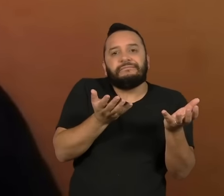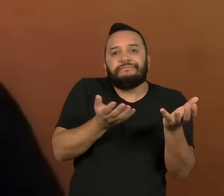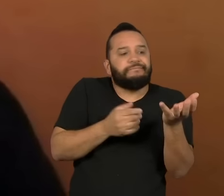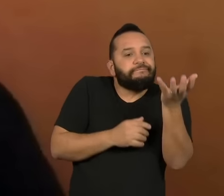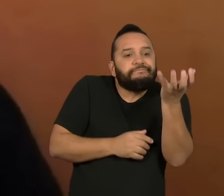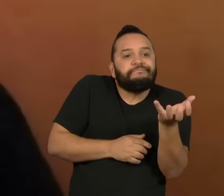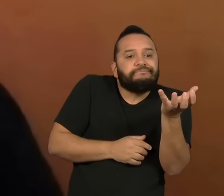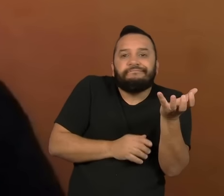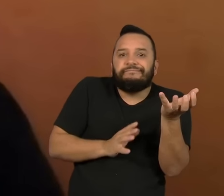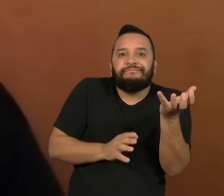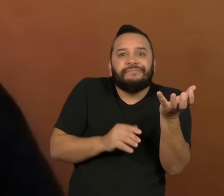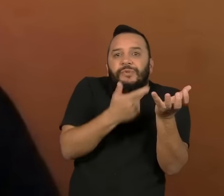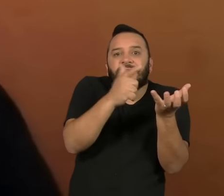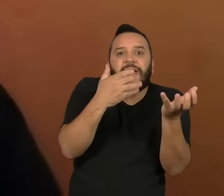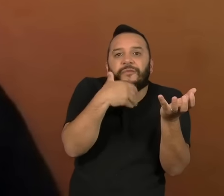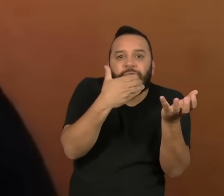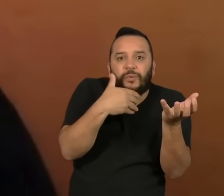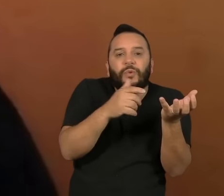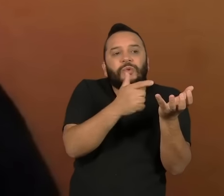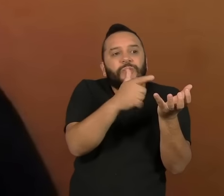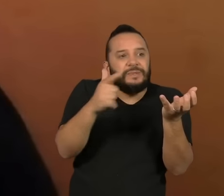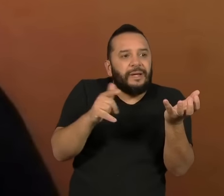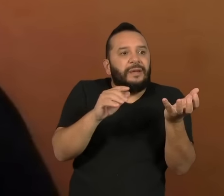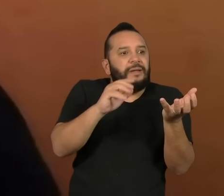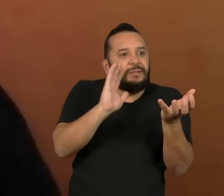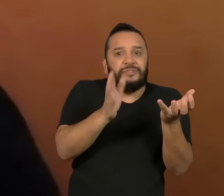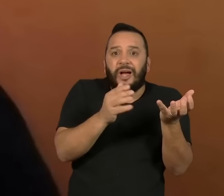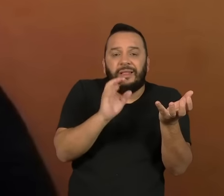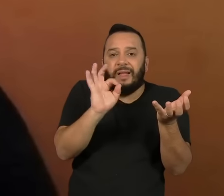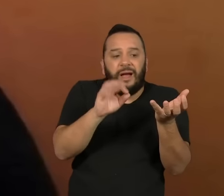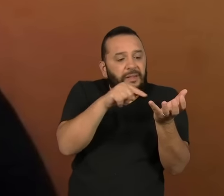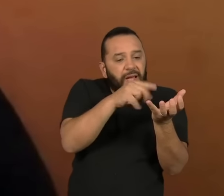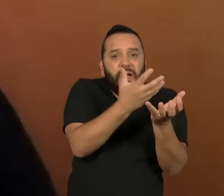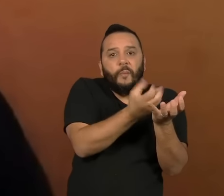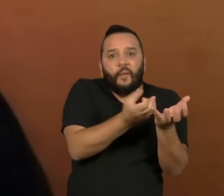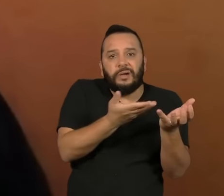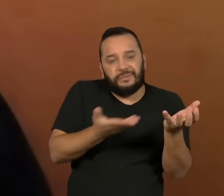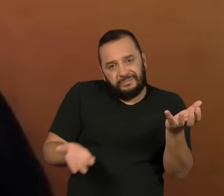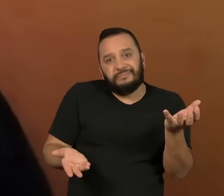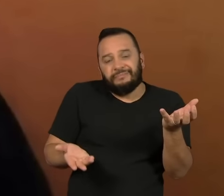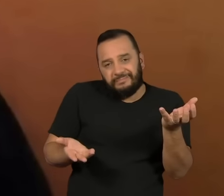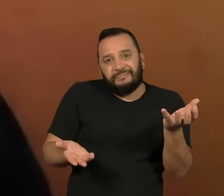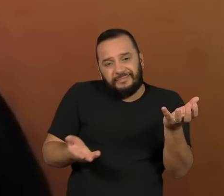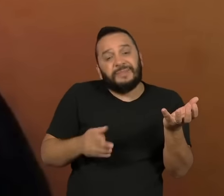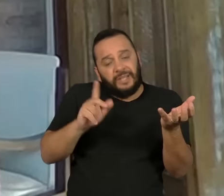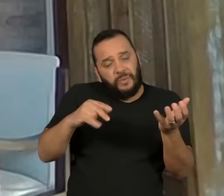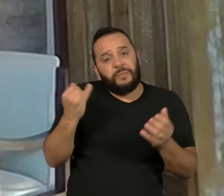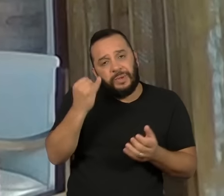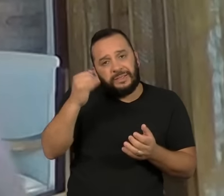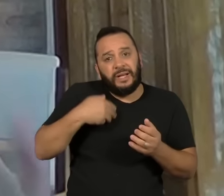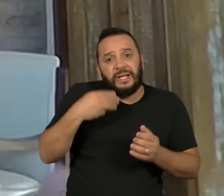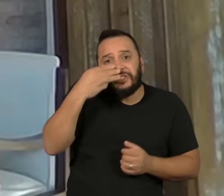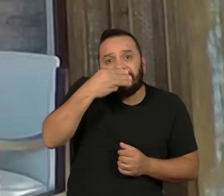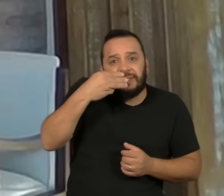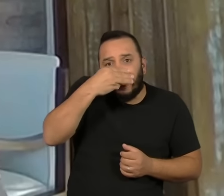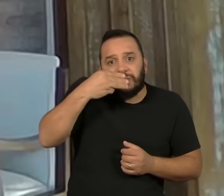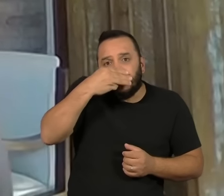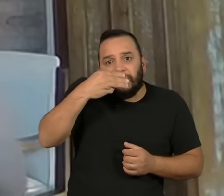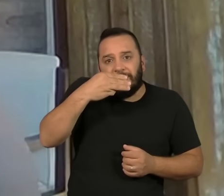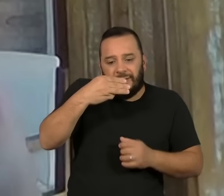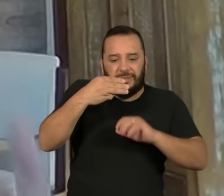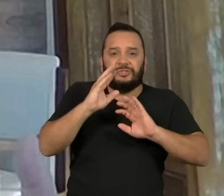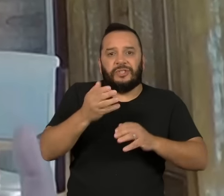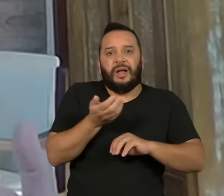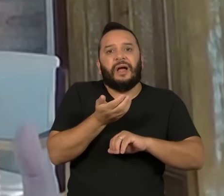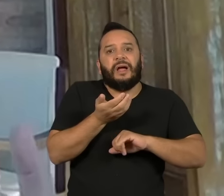uma questão econômica mesmo ligada a essa questão da caloria do néctar. Às vezes, aquela espécie